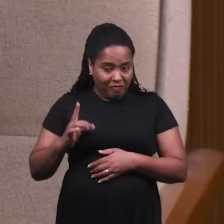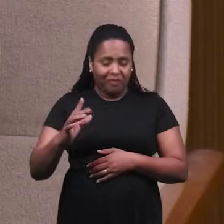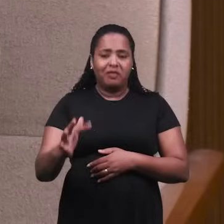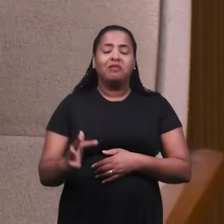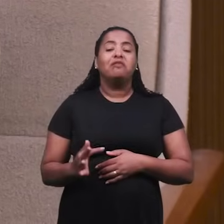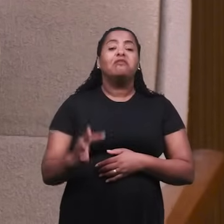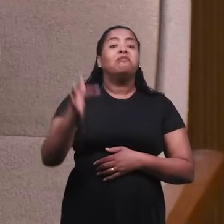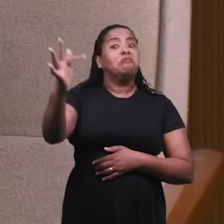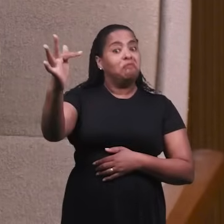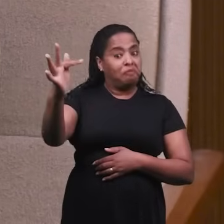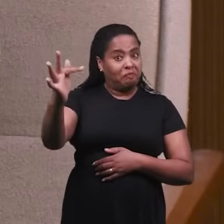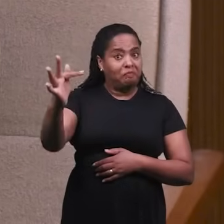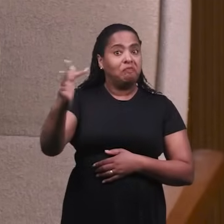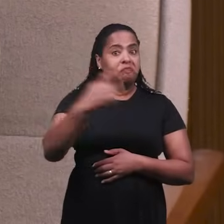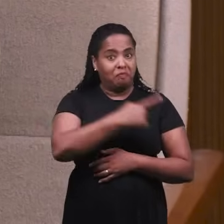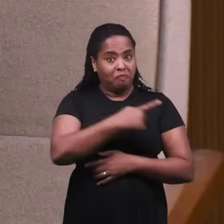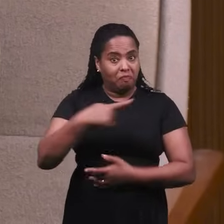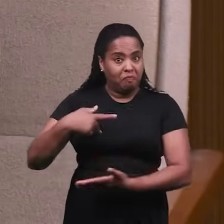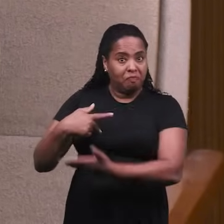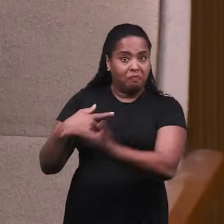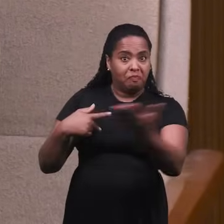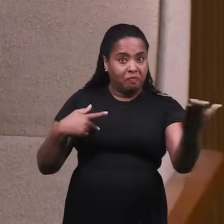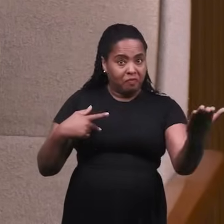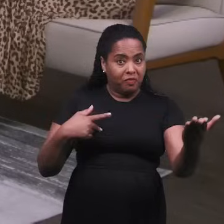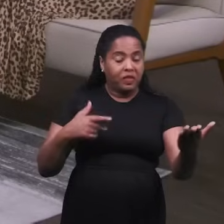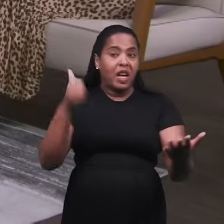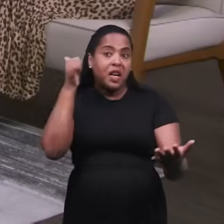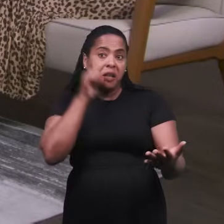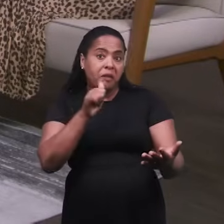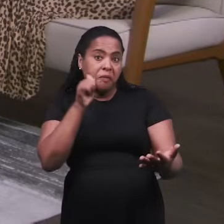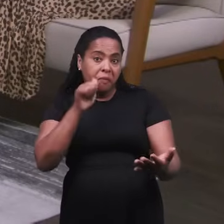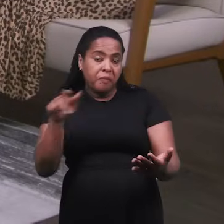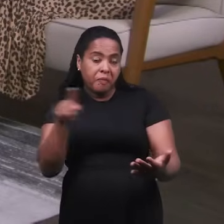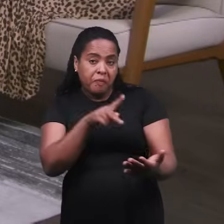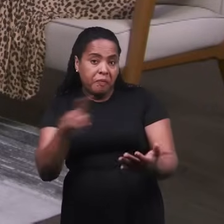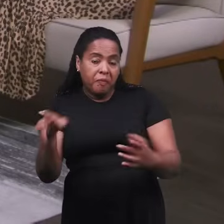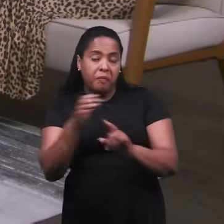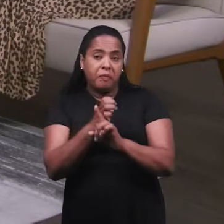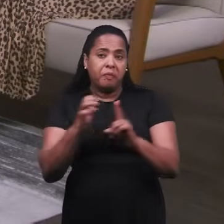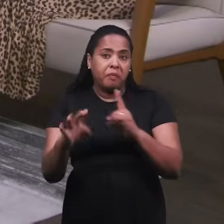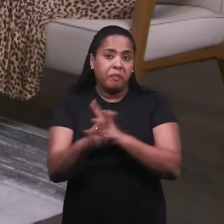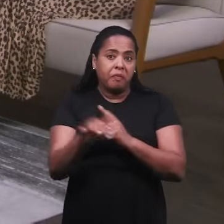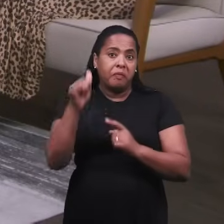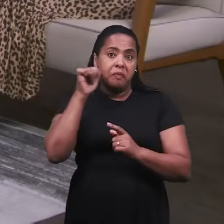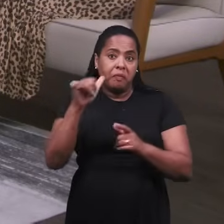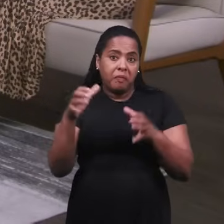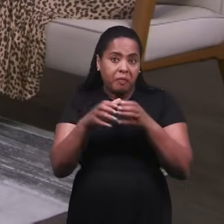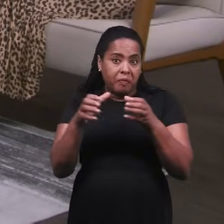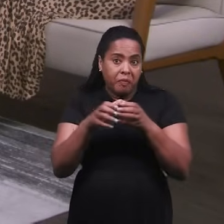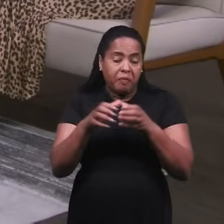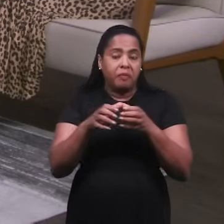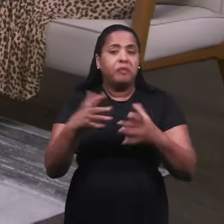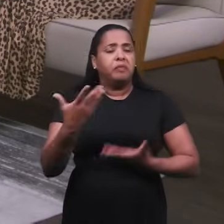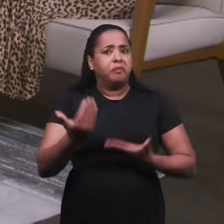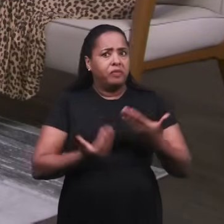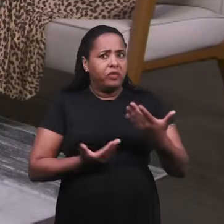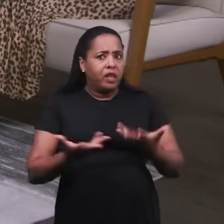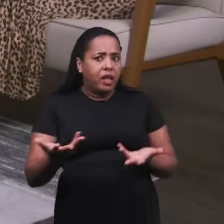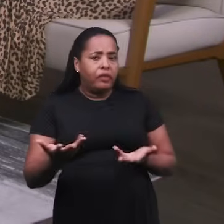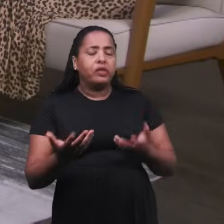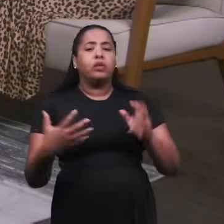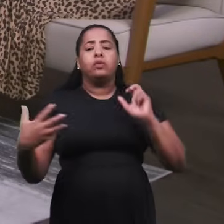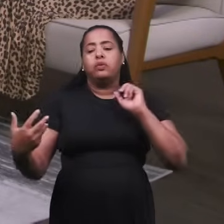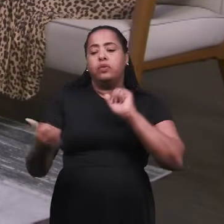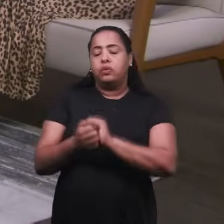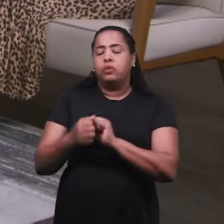futuros pastores, professores de escola bíblica, senhoras. Então, assim, aqueles que vão